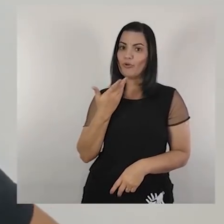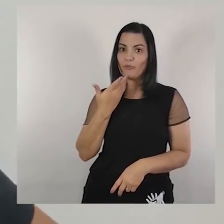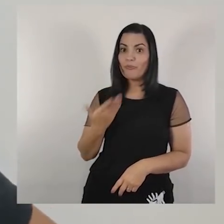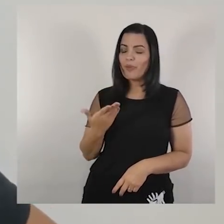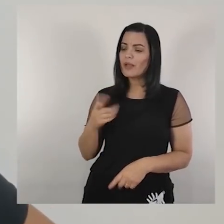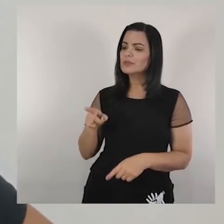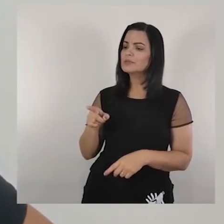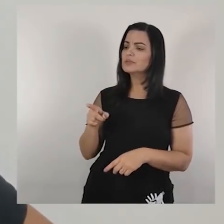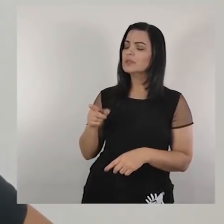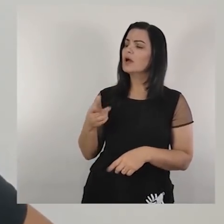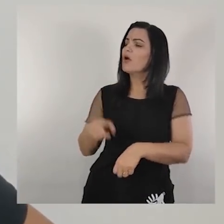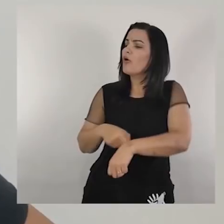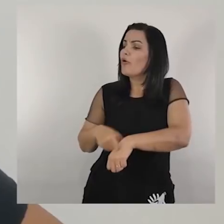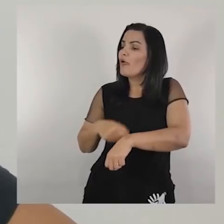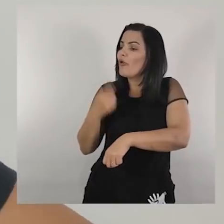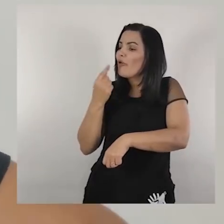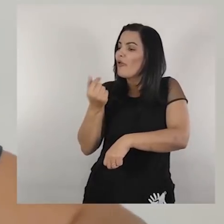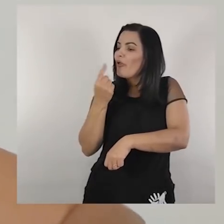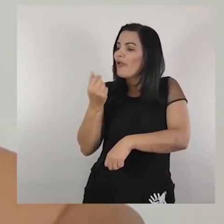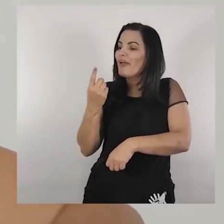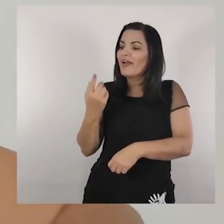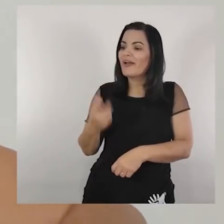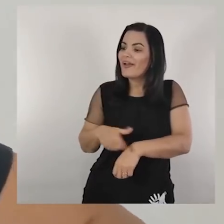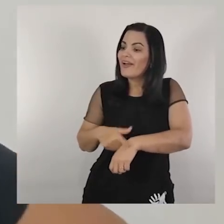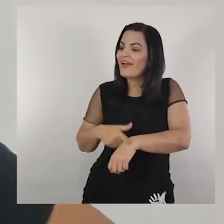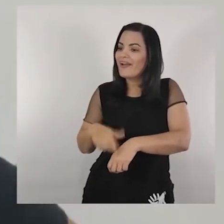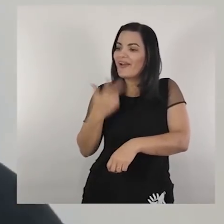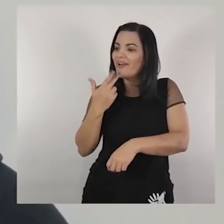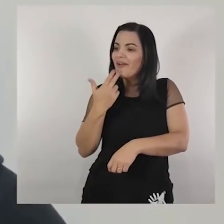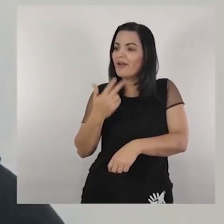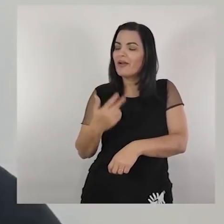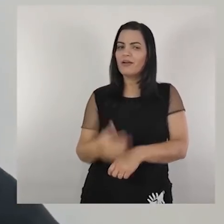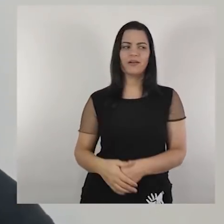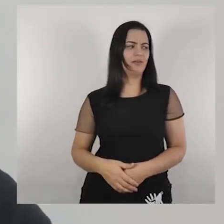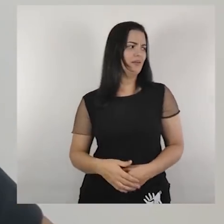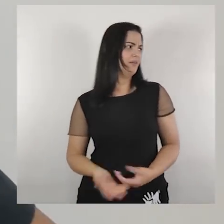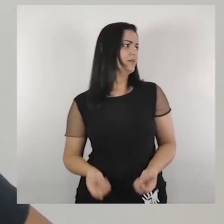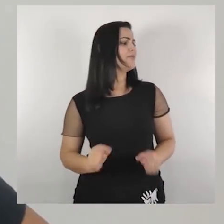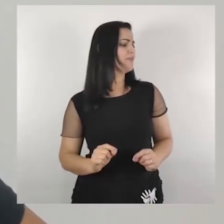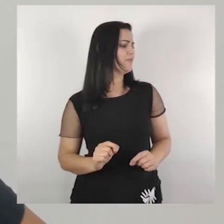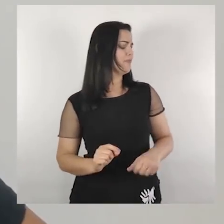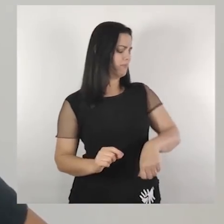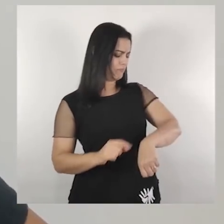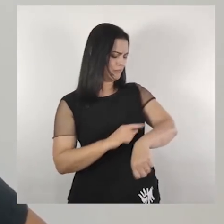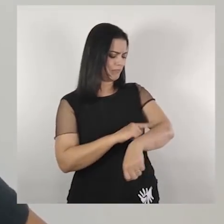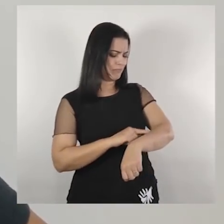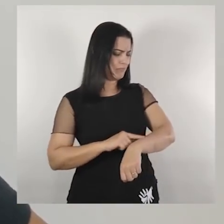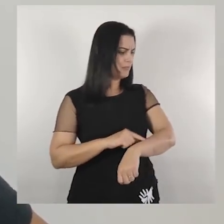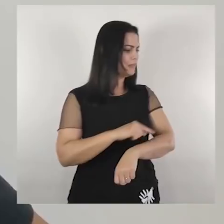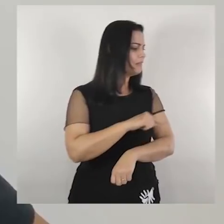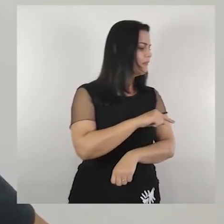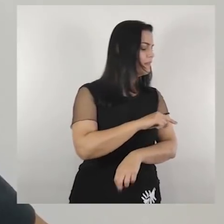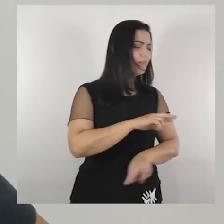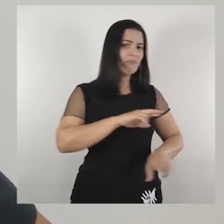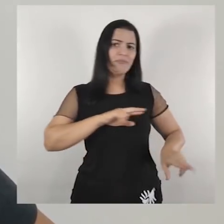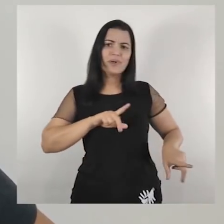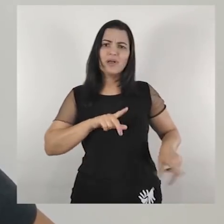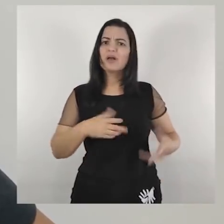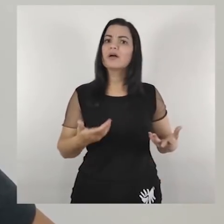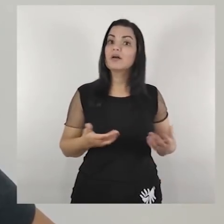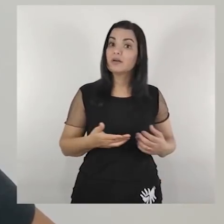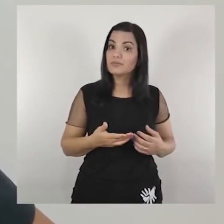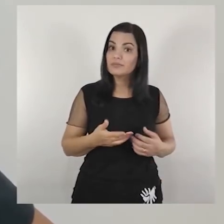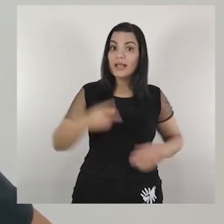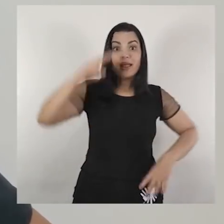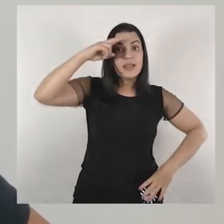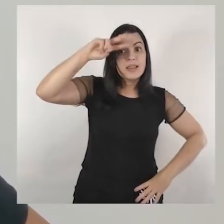Cor de pele de quem, né, gente? Ela olhou pro braço dela, olhou pro braço dele. Ficou bem difícil, né?